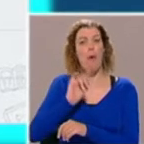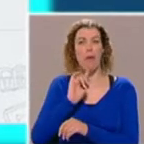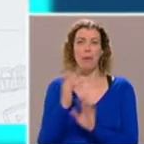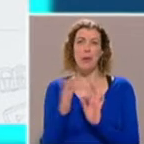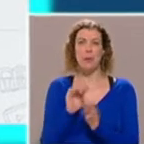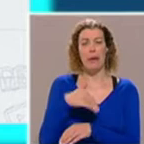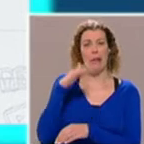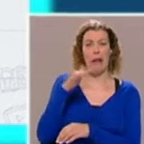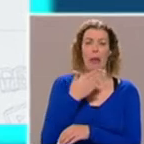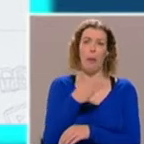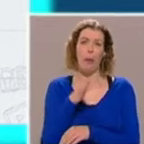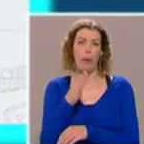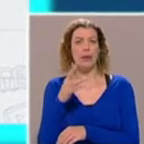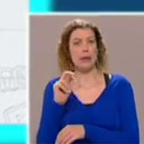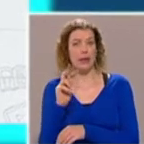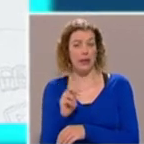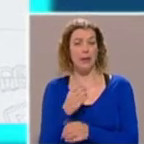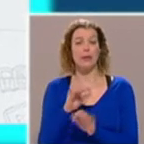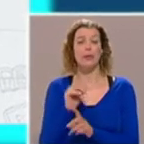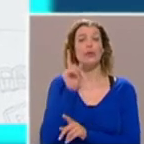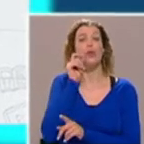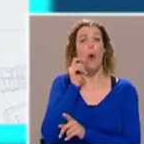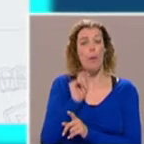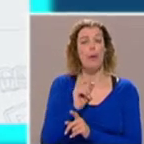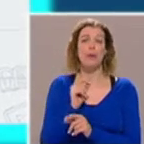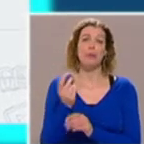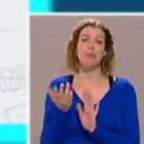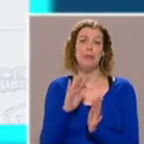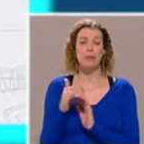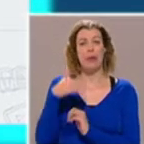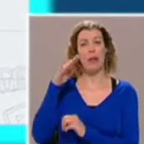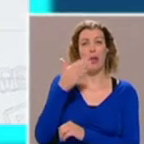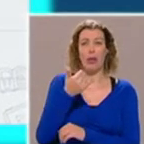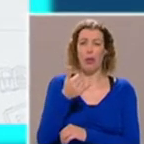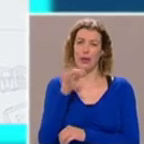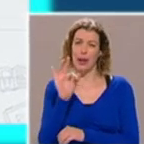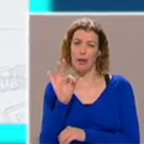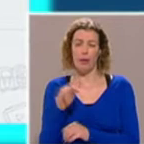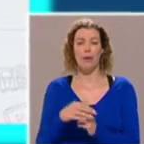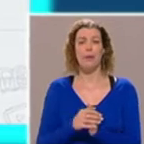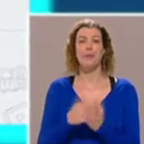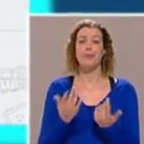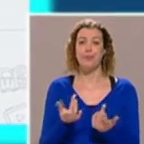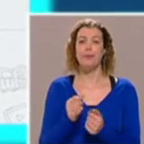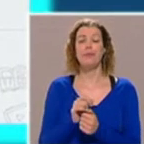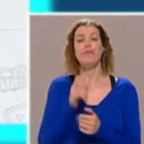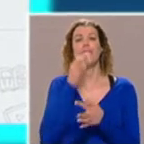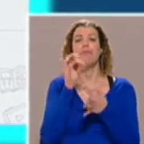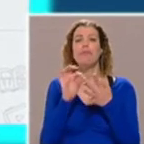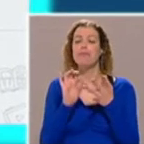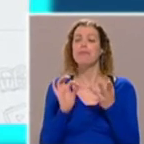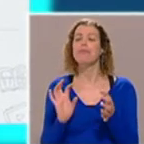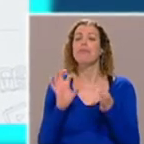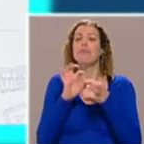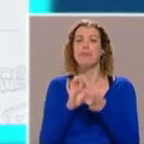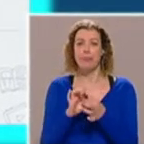os 11 e os 13 anos, enquanto nos homens se manifestam por volta dos 12, 14 anos. E quais as características